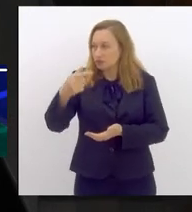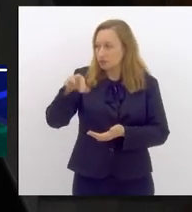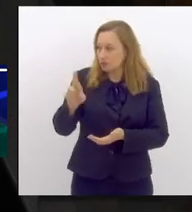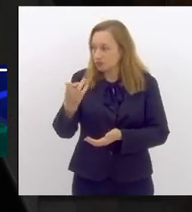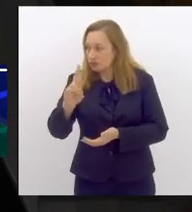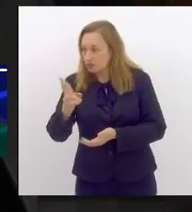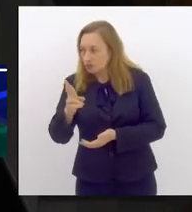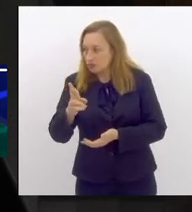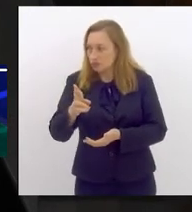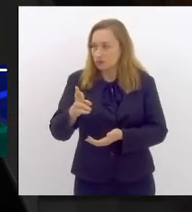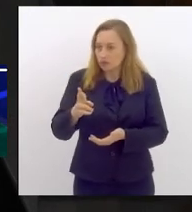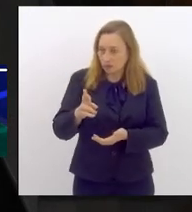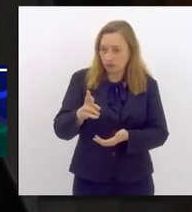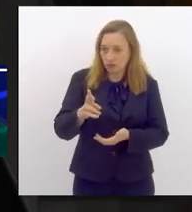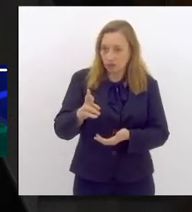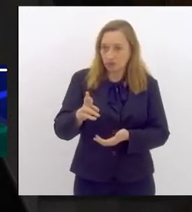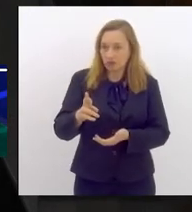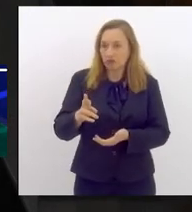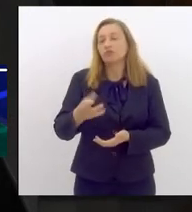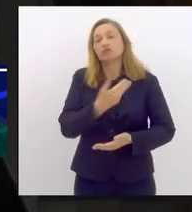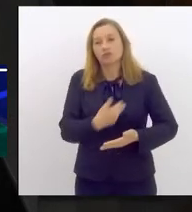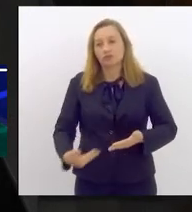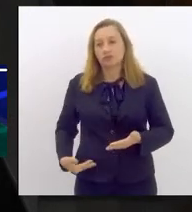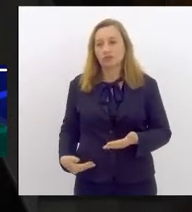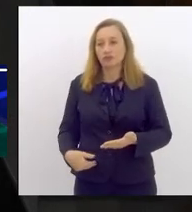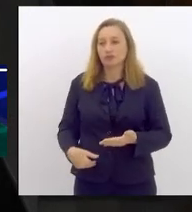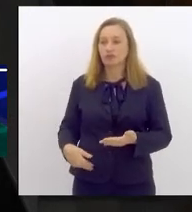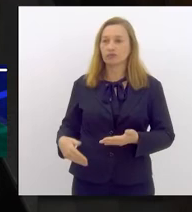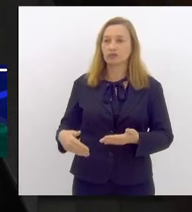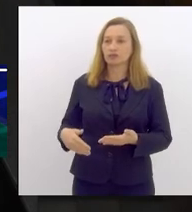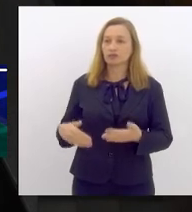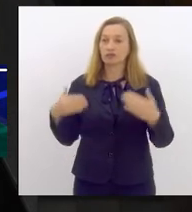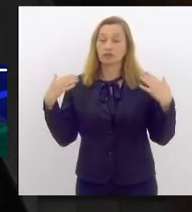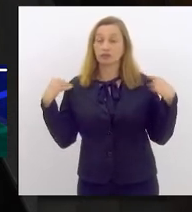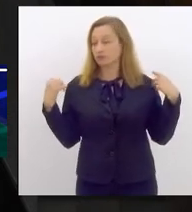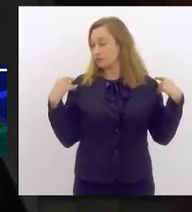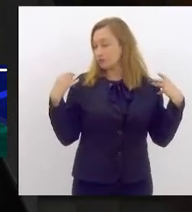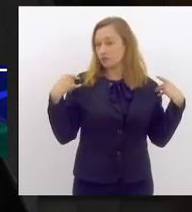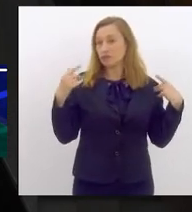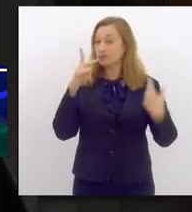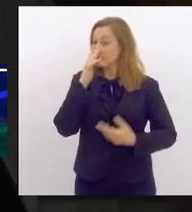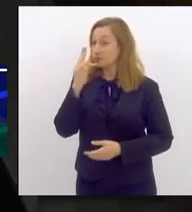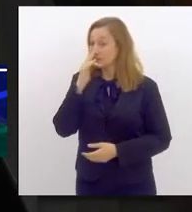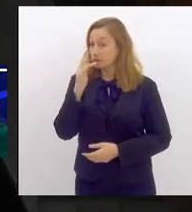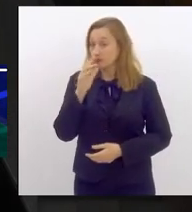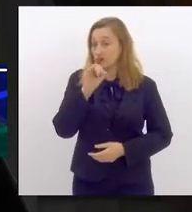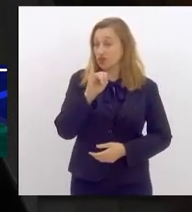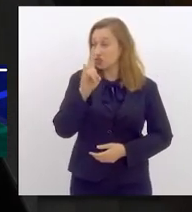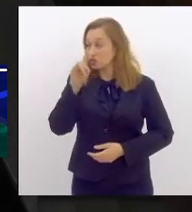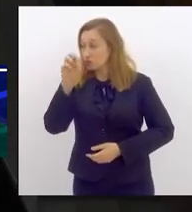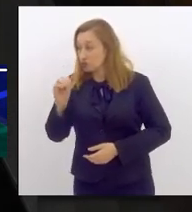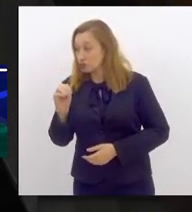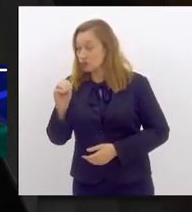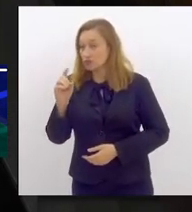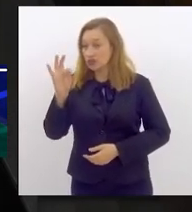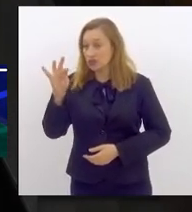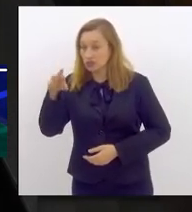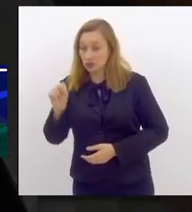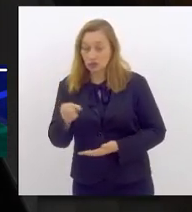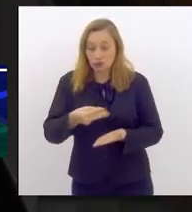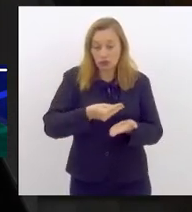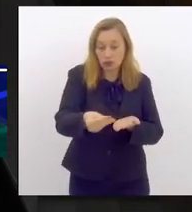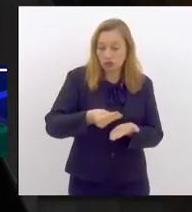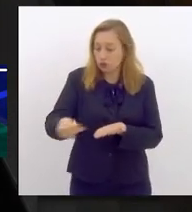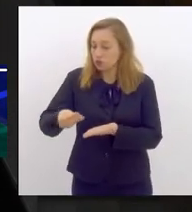e o governador começou a andar por aí como se fosse uma espécie de Silvio Santos o x-windows cheques